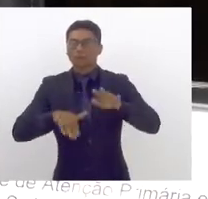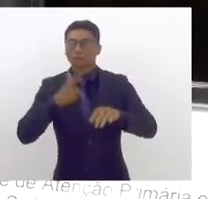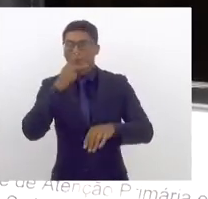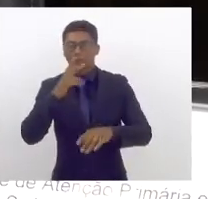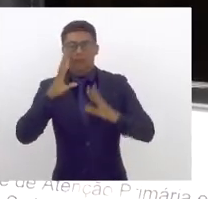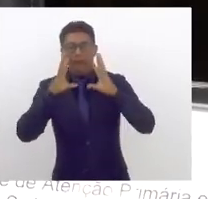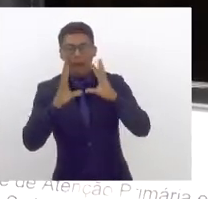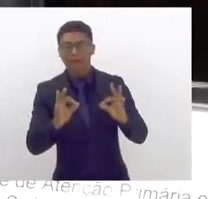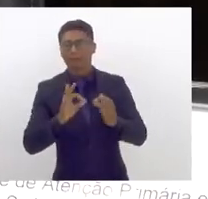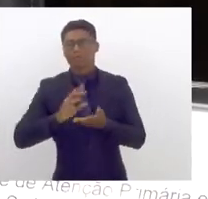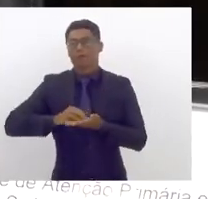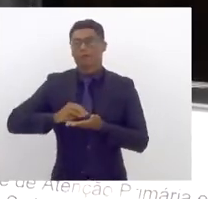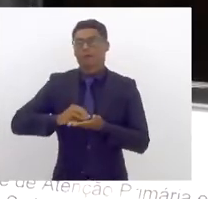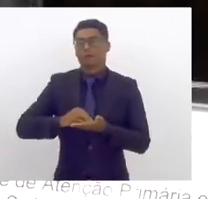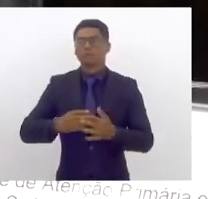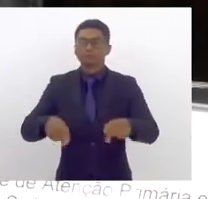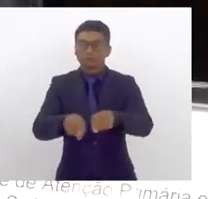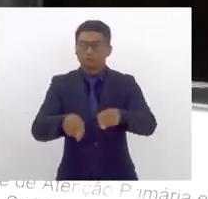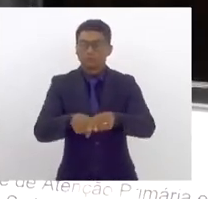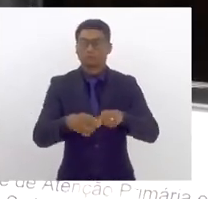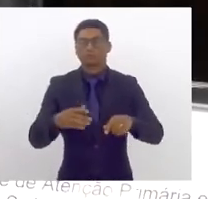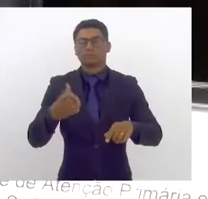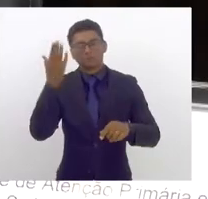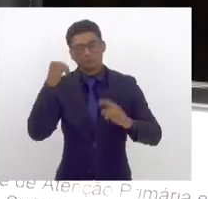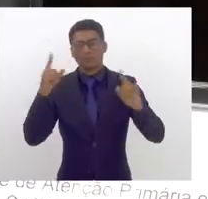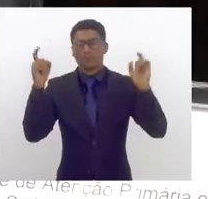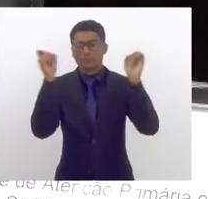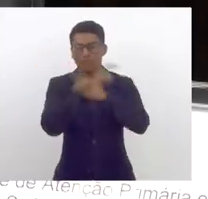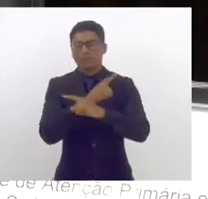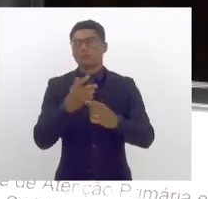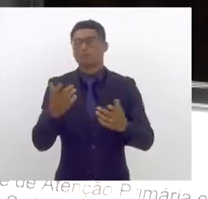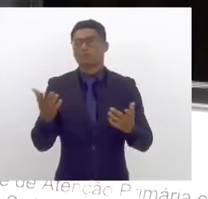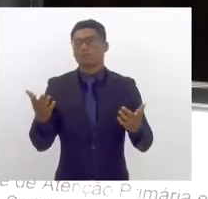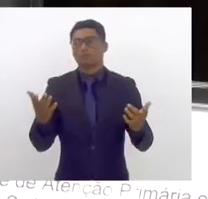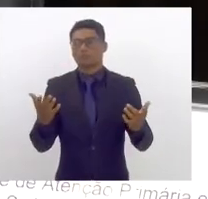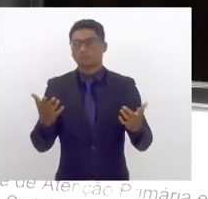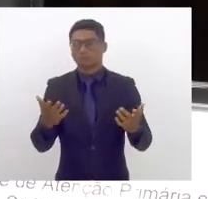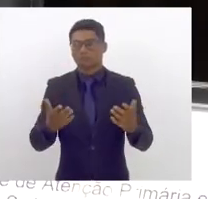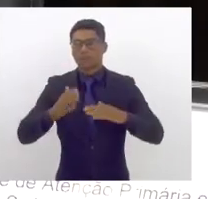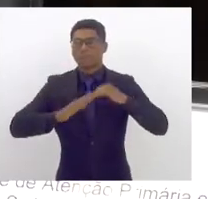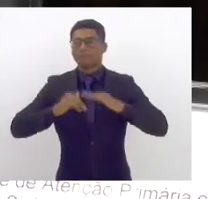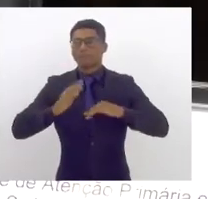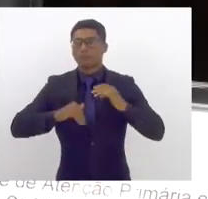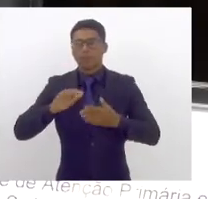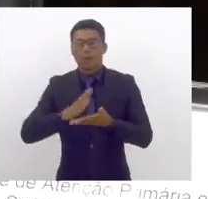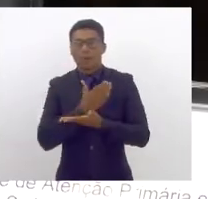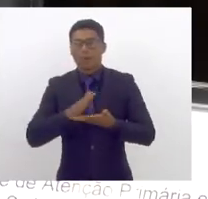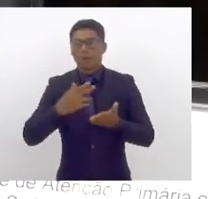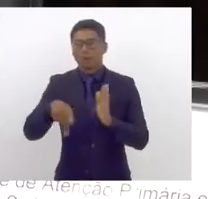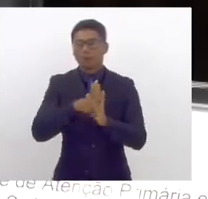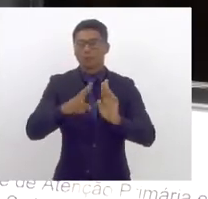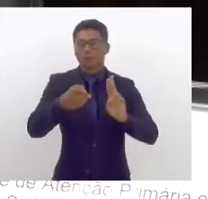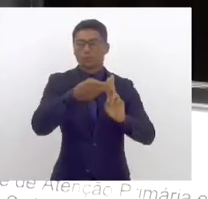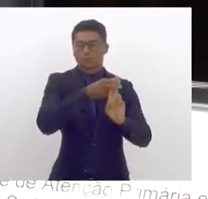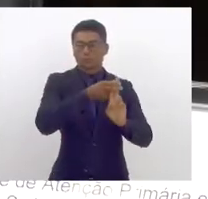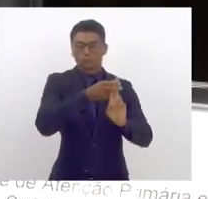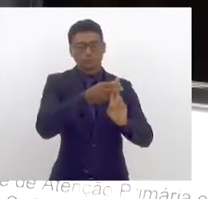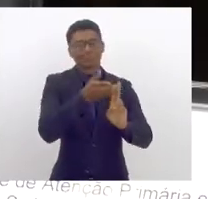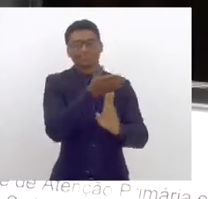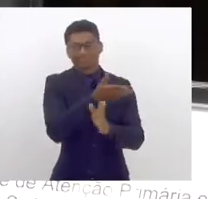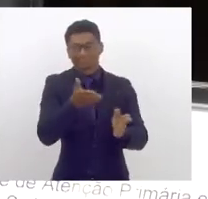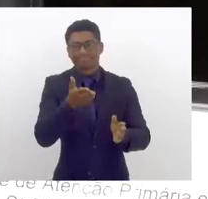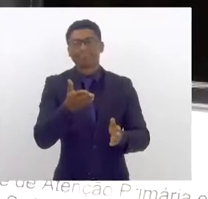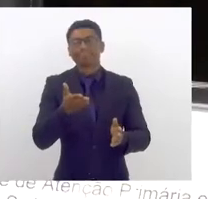por conta também da dificuldade que alguns técnicos operadores do Sistema Único de Saúde tem